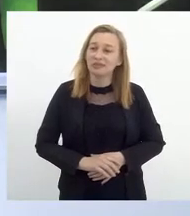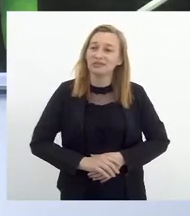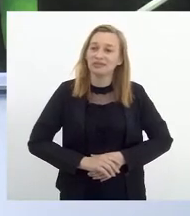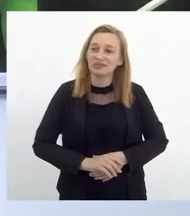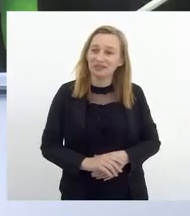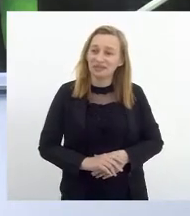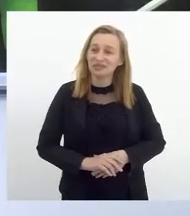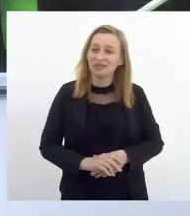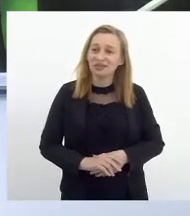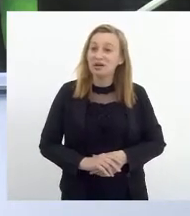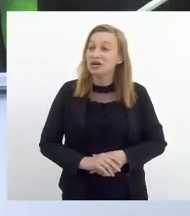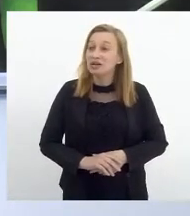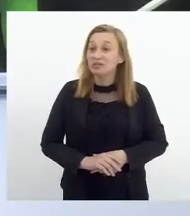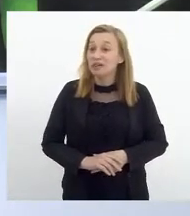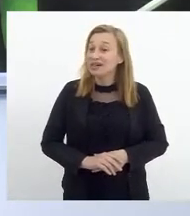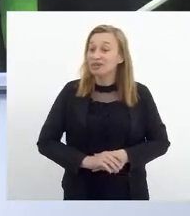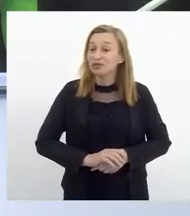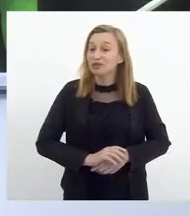penitenciário.